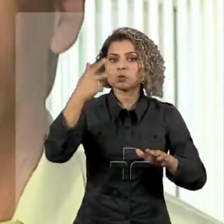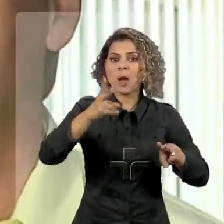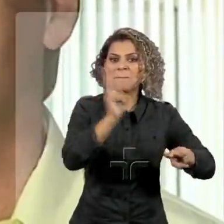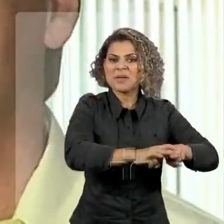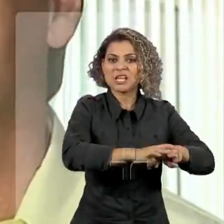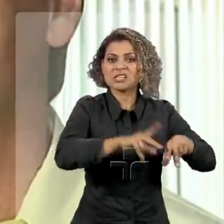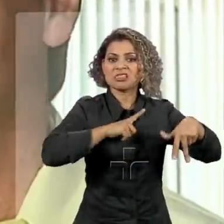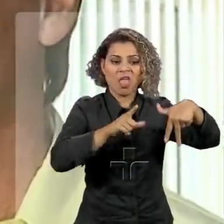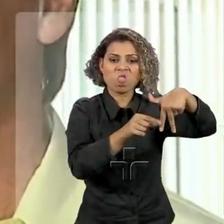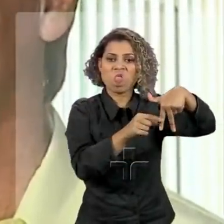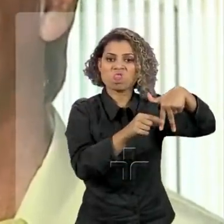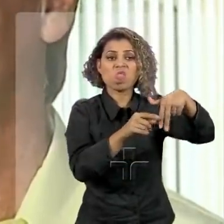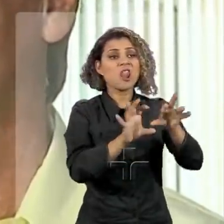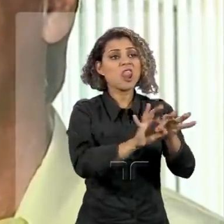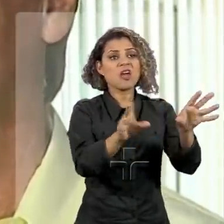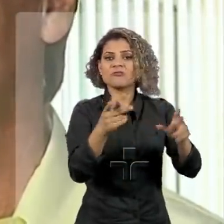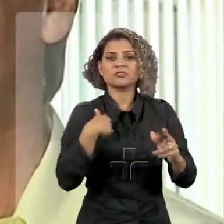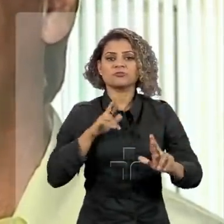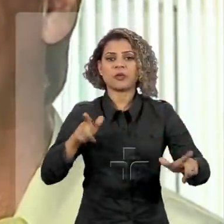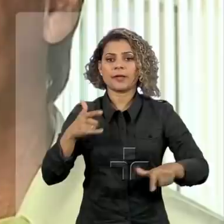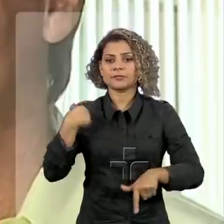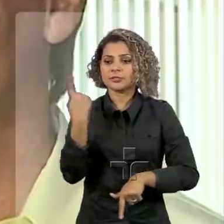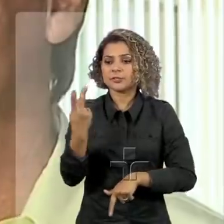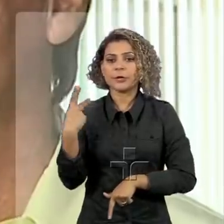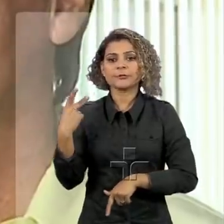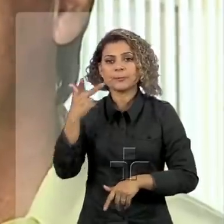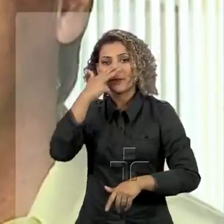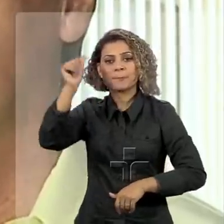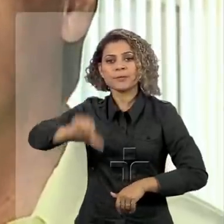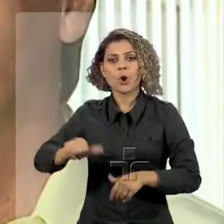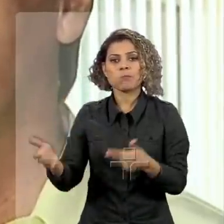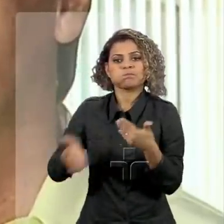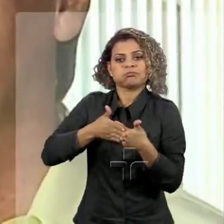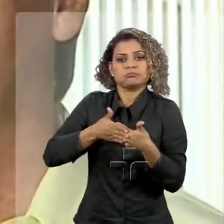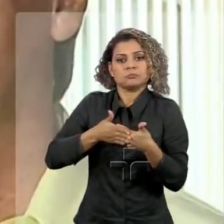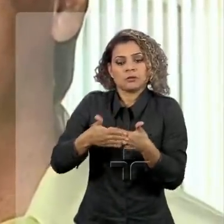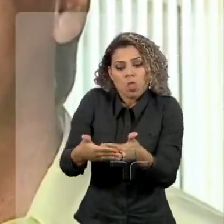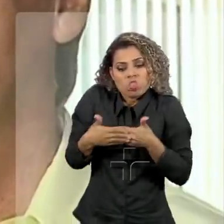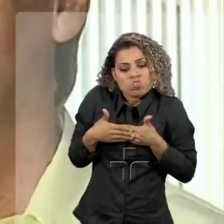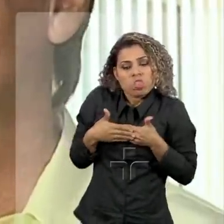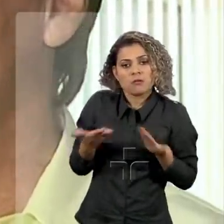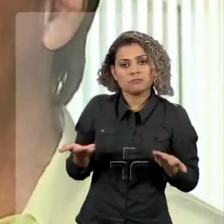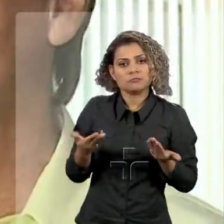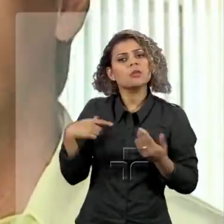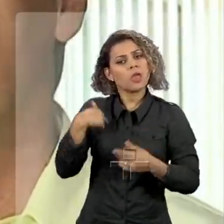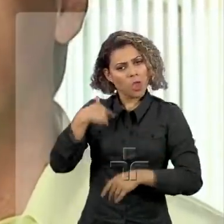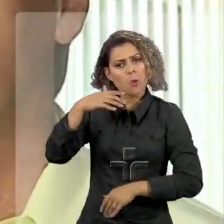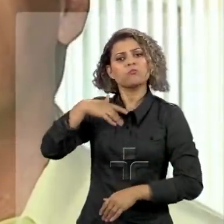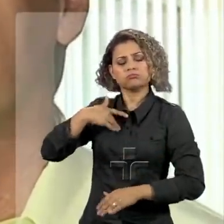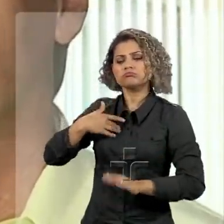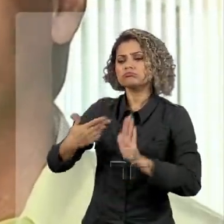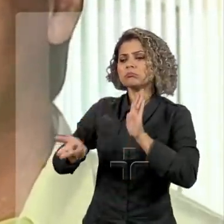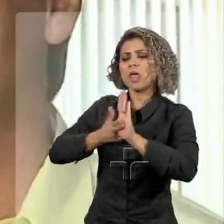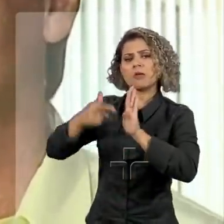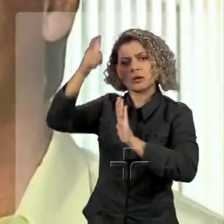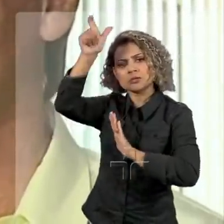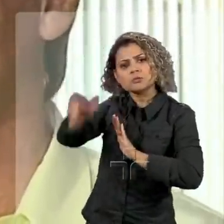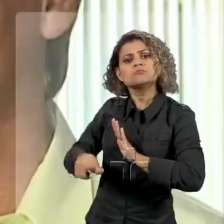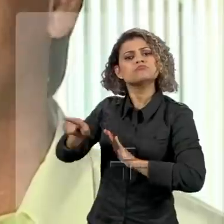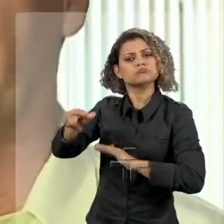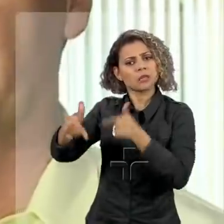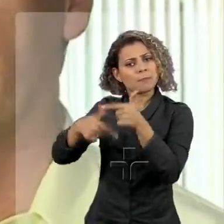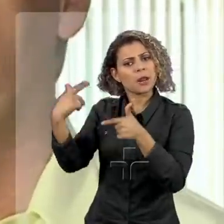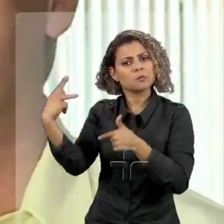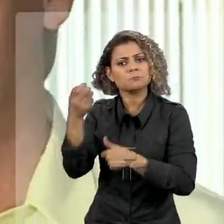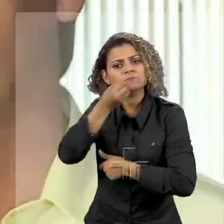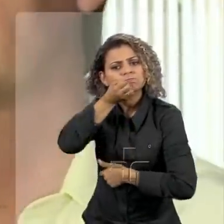tendo em vista a questão da segurança. Então você tem que reconhecer o trabalho dele, muito bem feito, inclusive em função do combate à